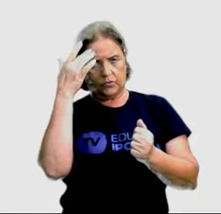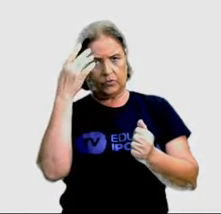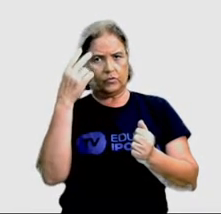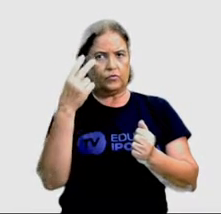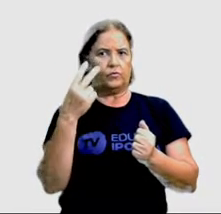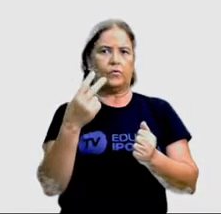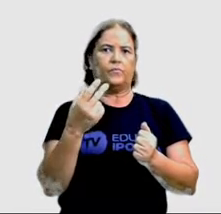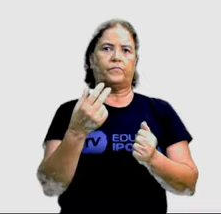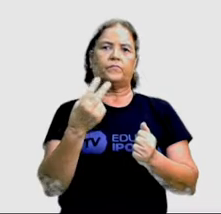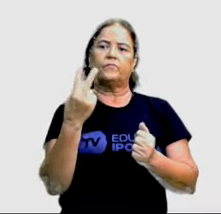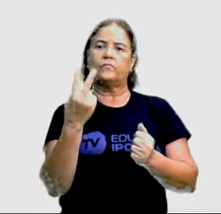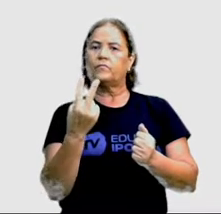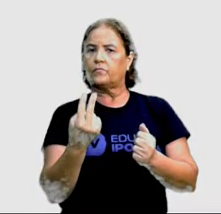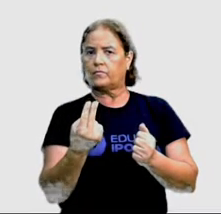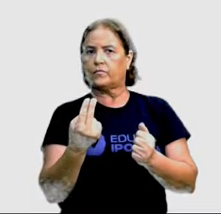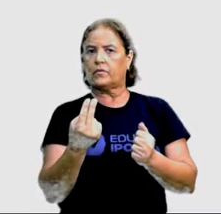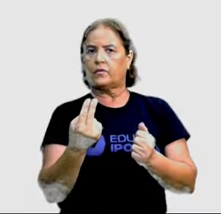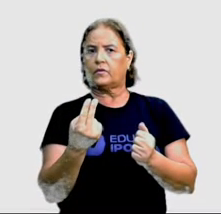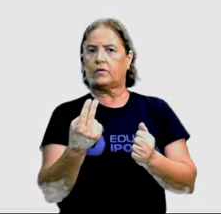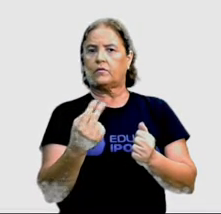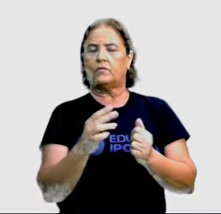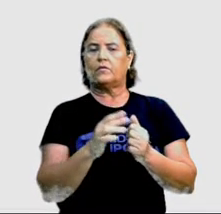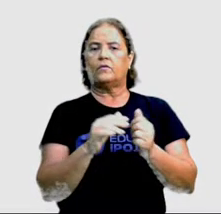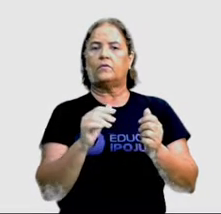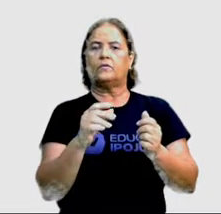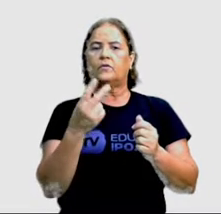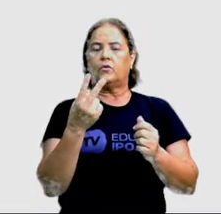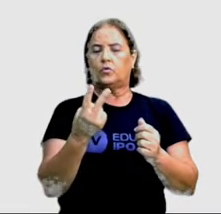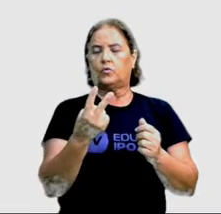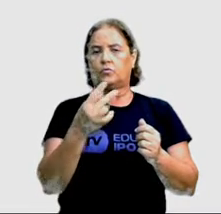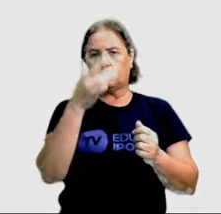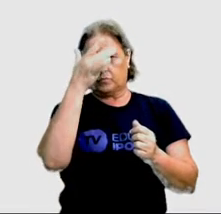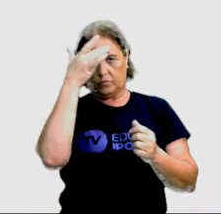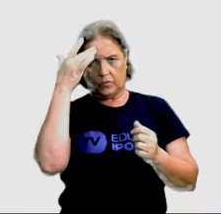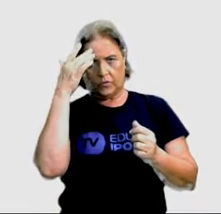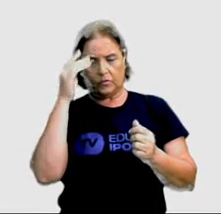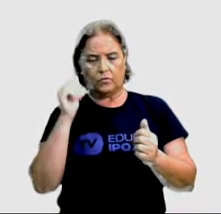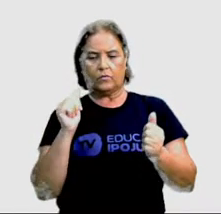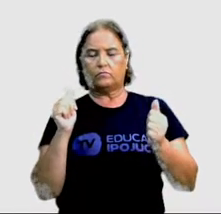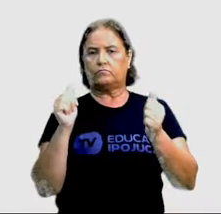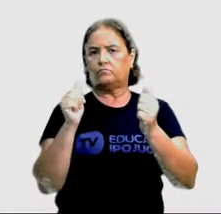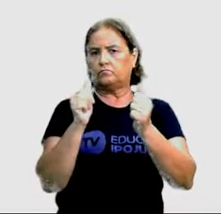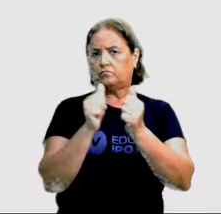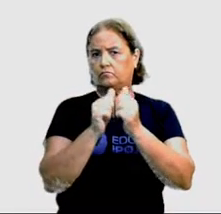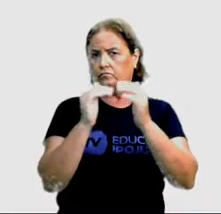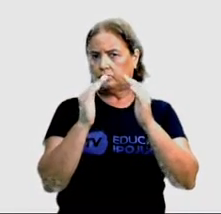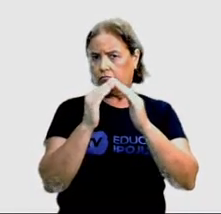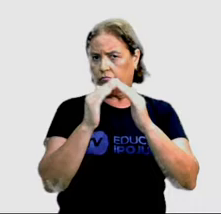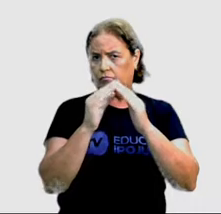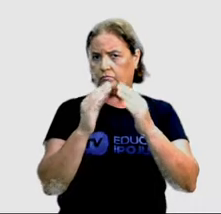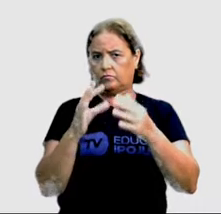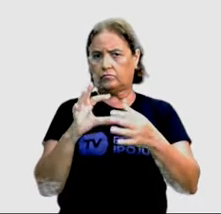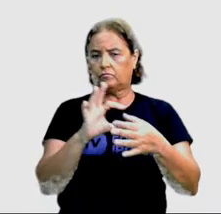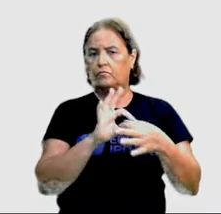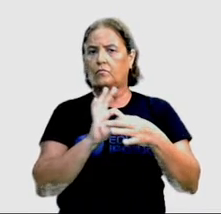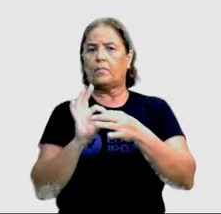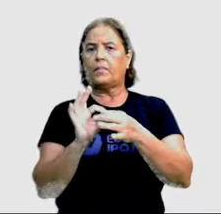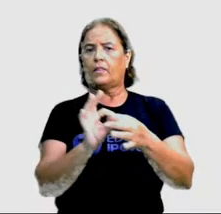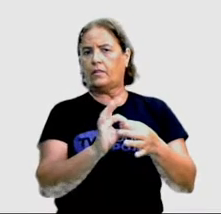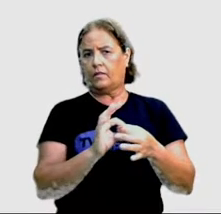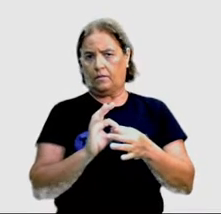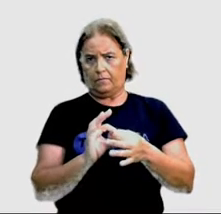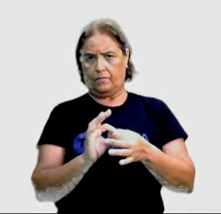pode ser, principalmente, né, nos dias atuais, são duas pessoas que podem morar junto, ter uma relação